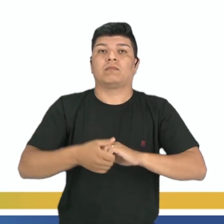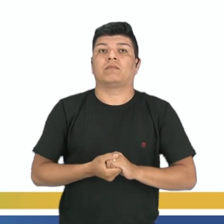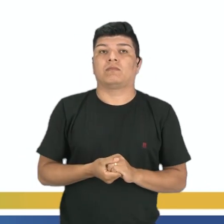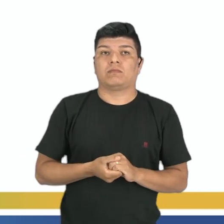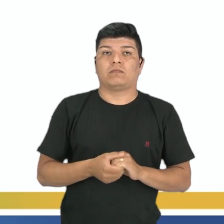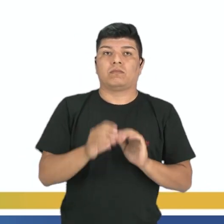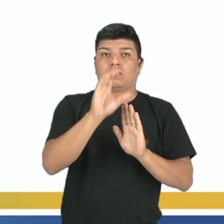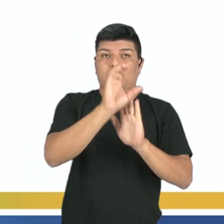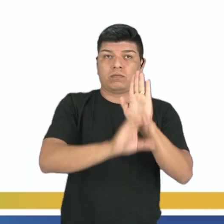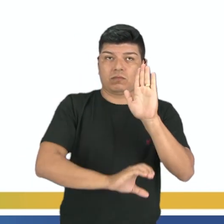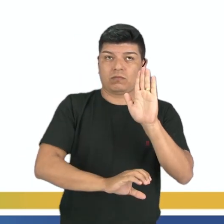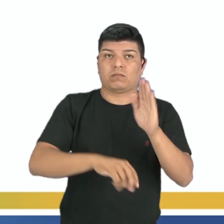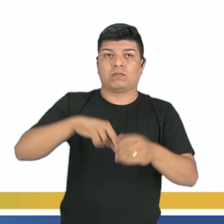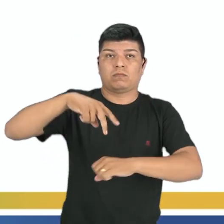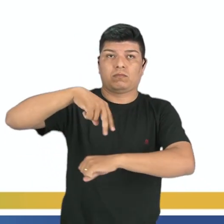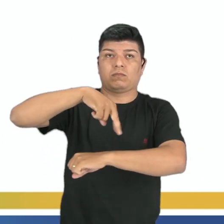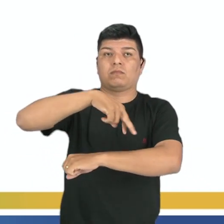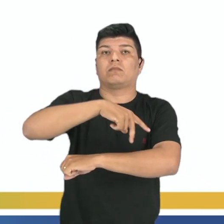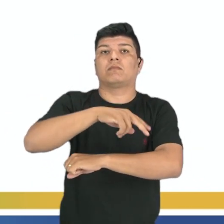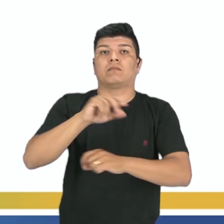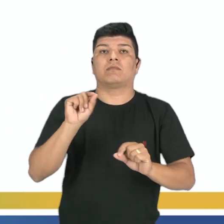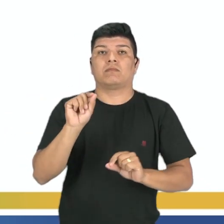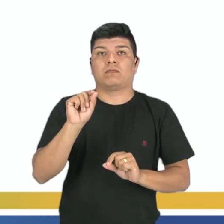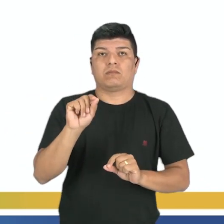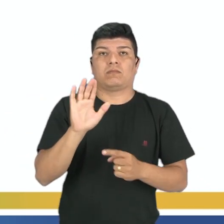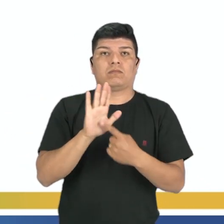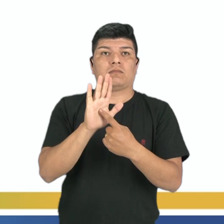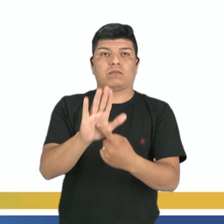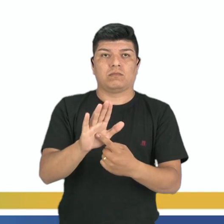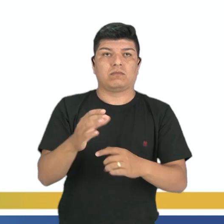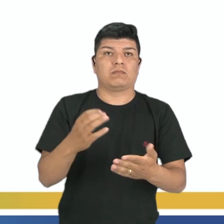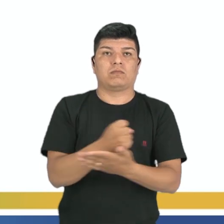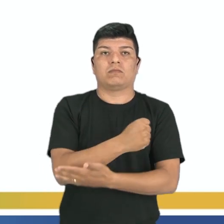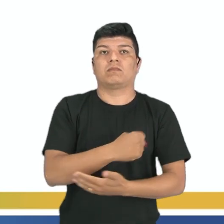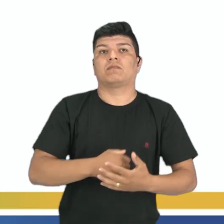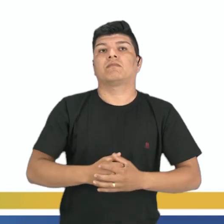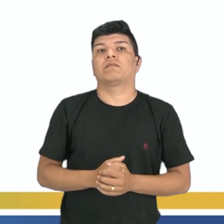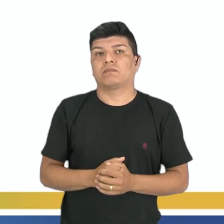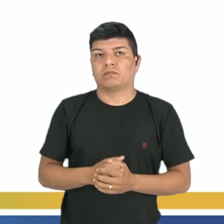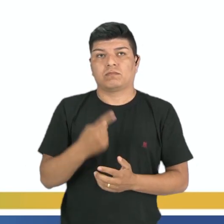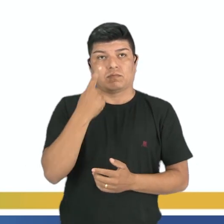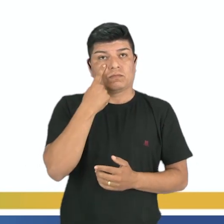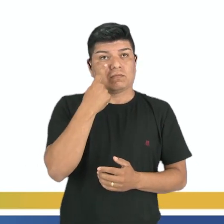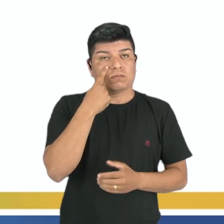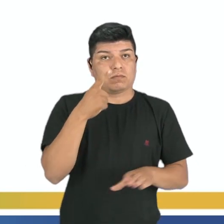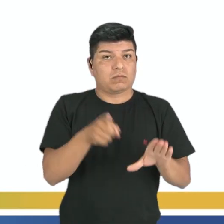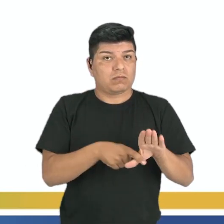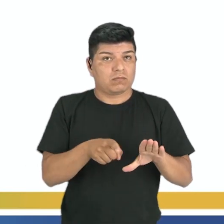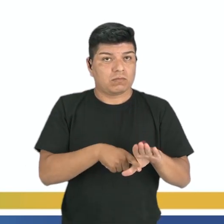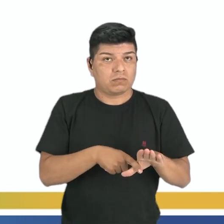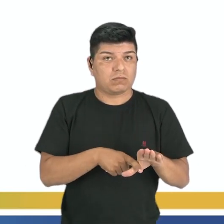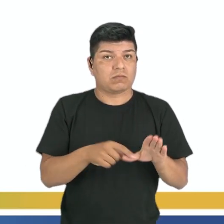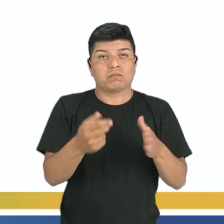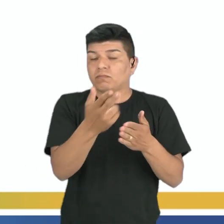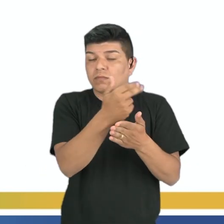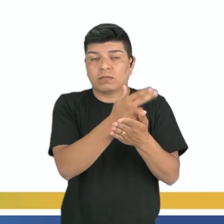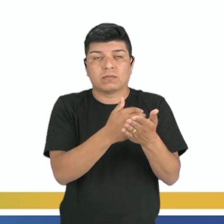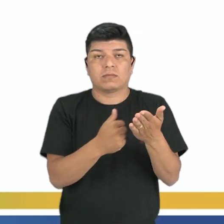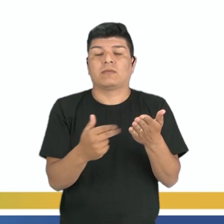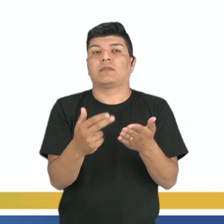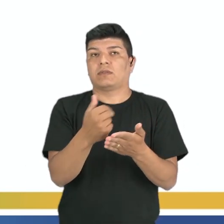de movimento e andar a pé eram indicados por um trilho de pegadas. Então, para observar que eram mais baseados em desenhos,